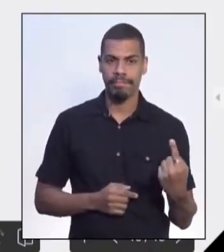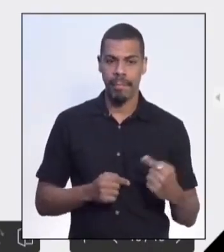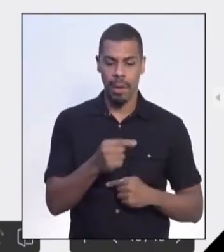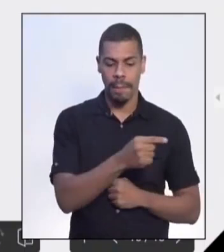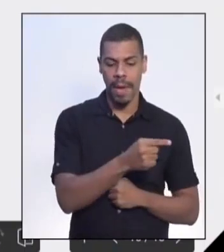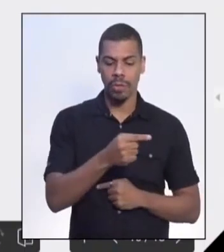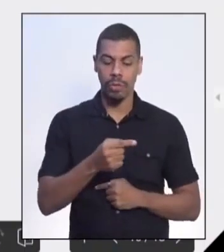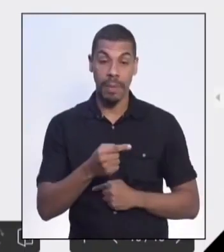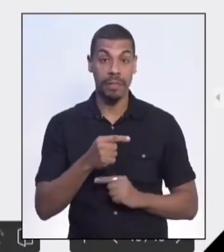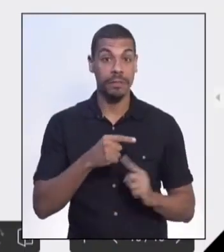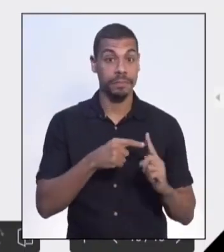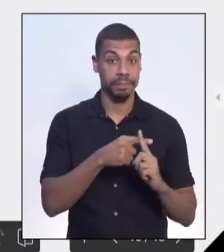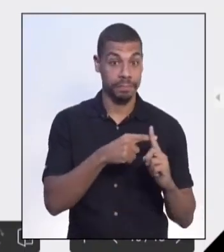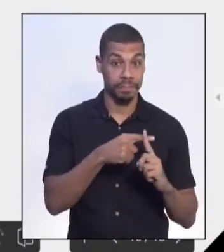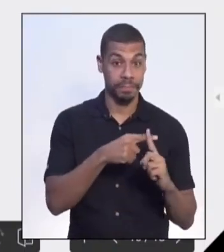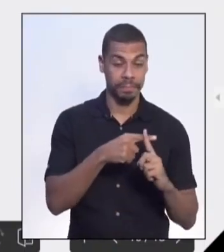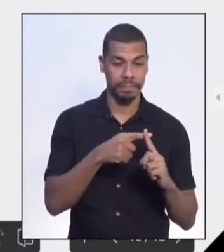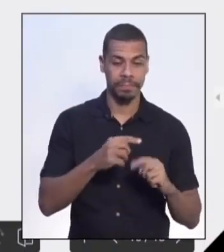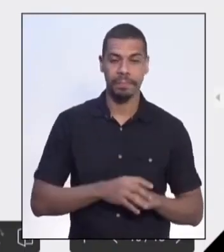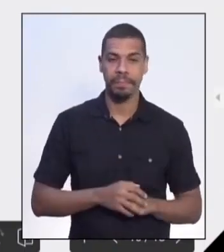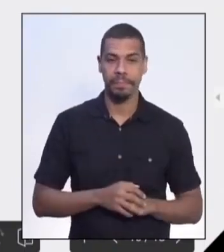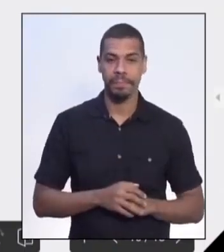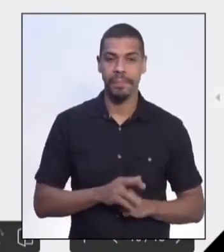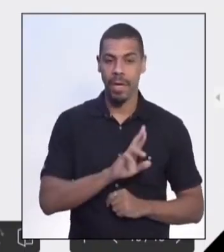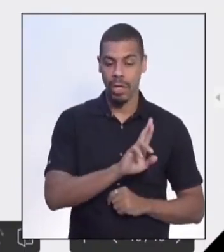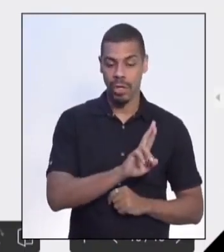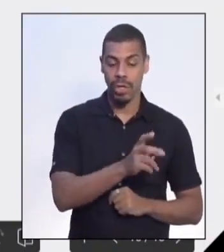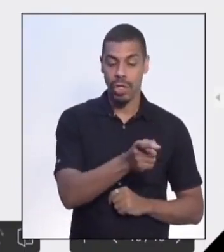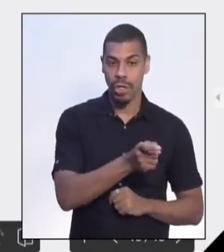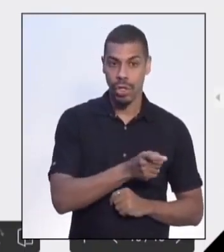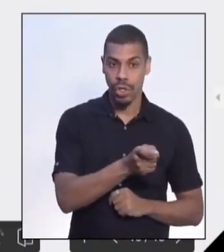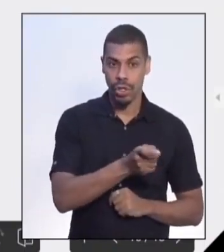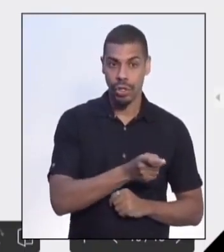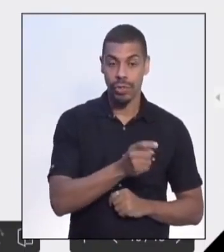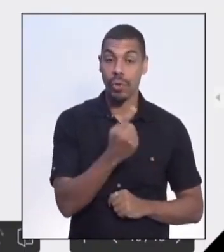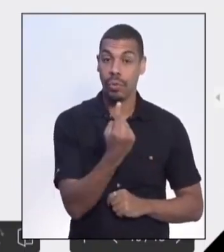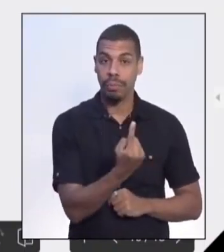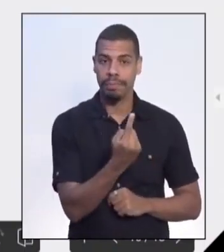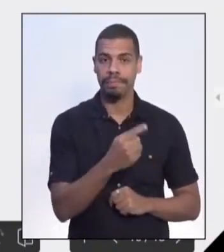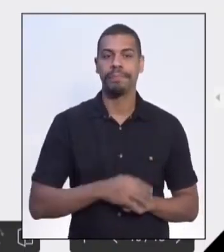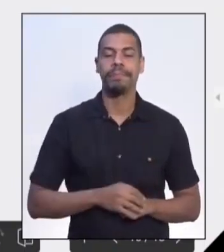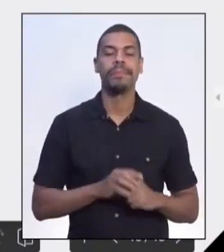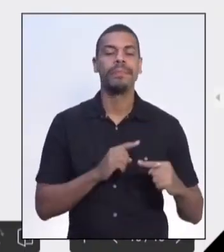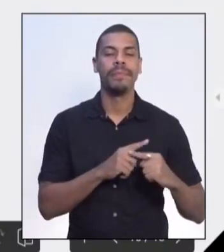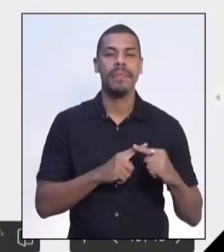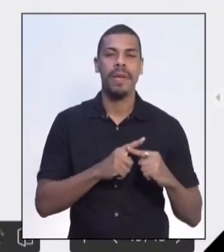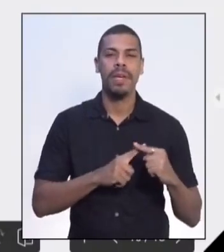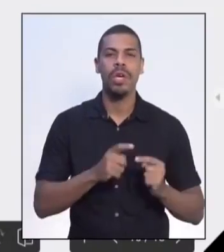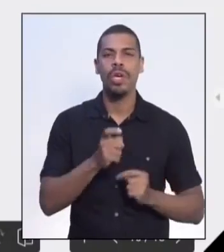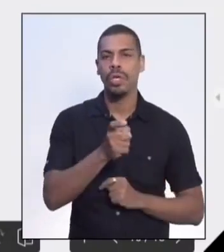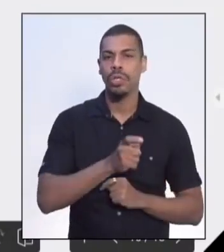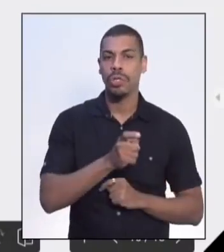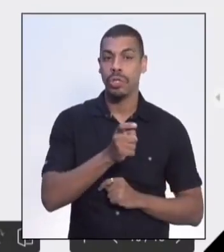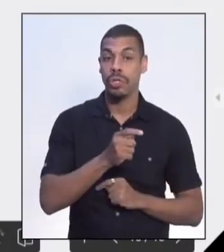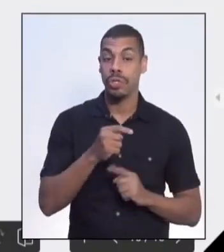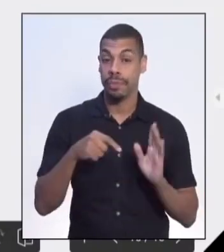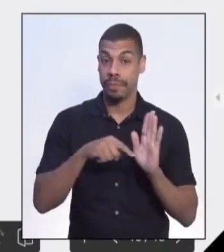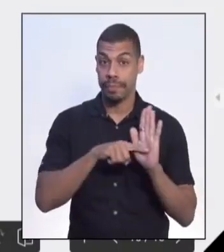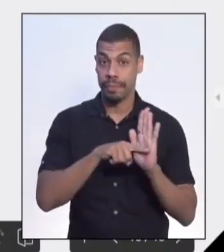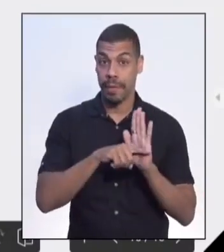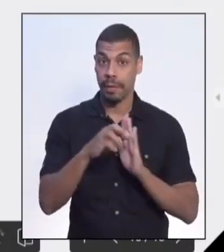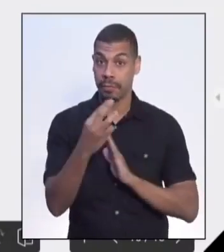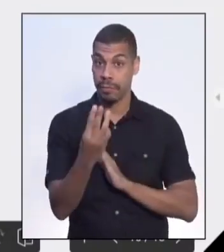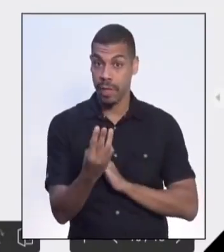sinal, menos com menos, mais. Então, x mais 1, vezes o x menos